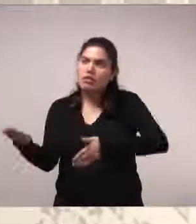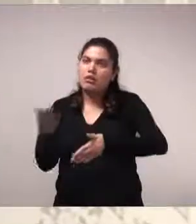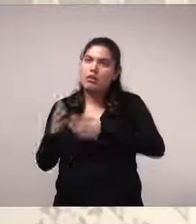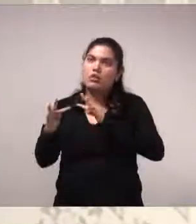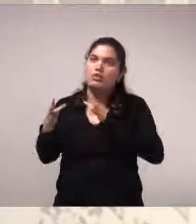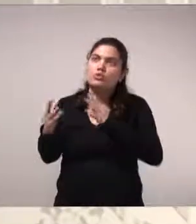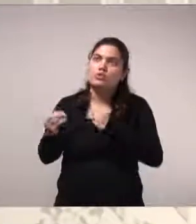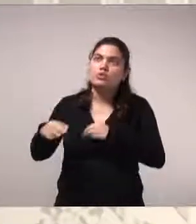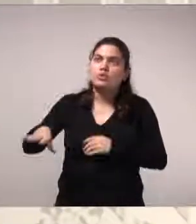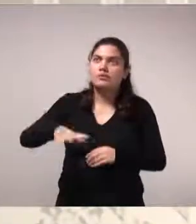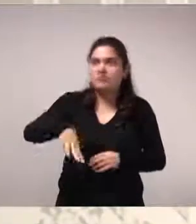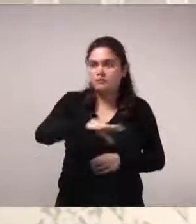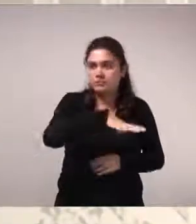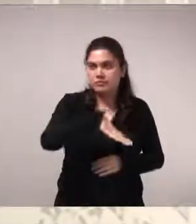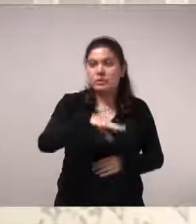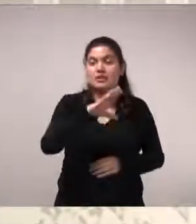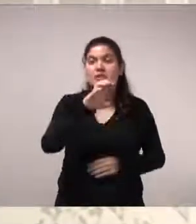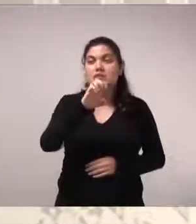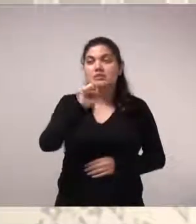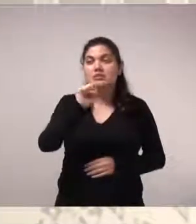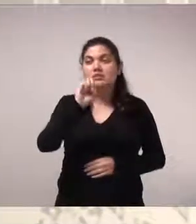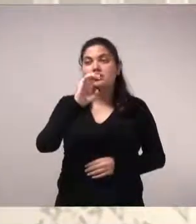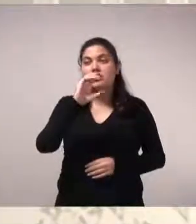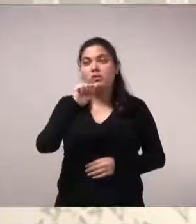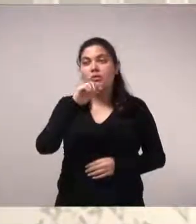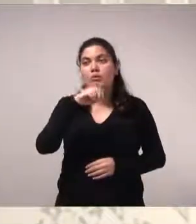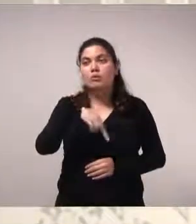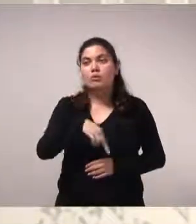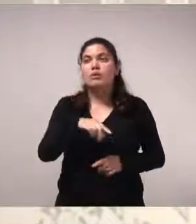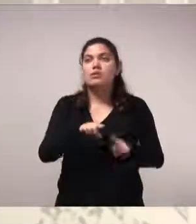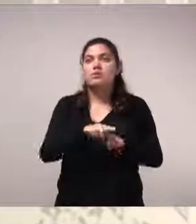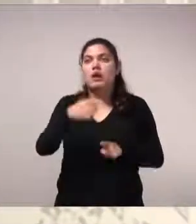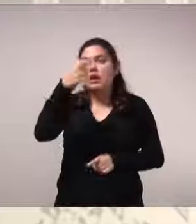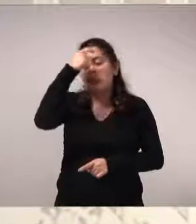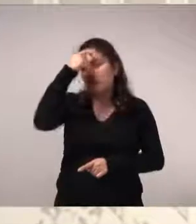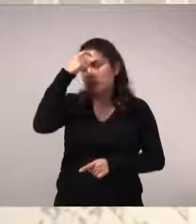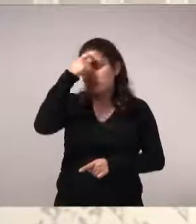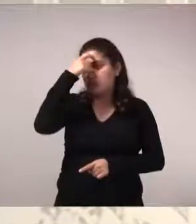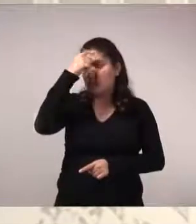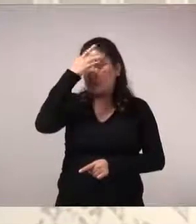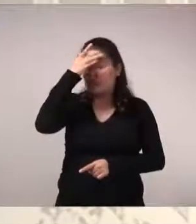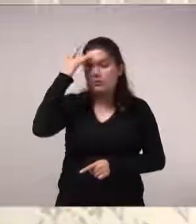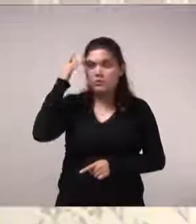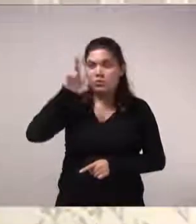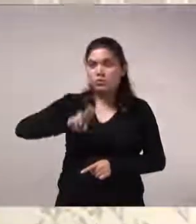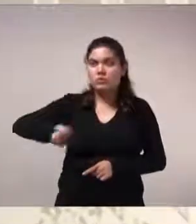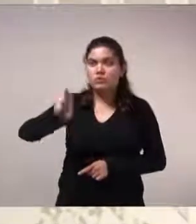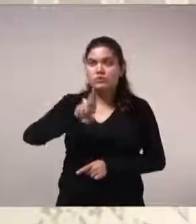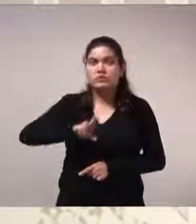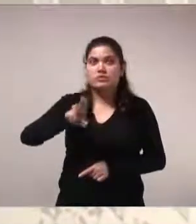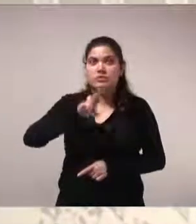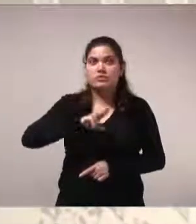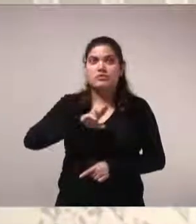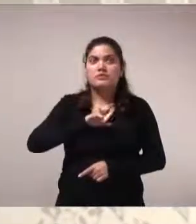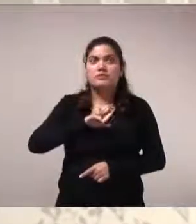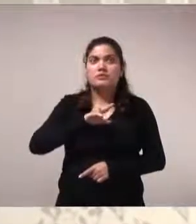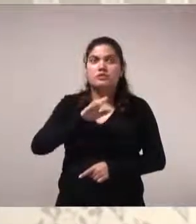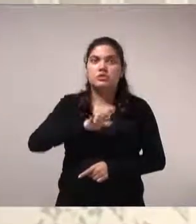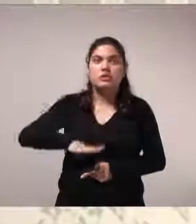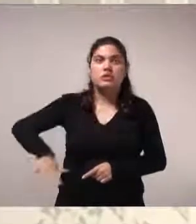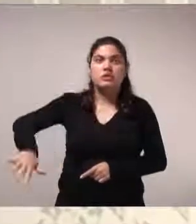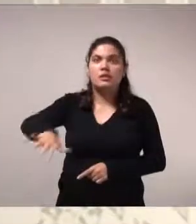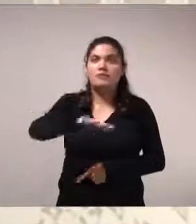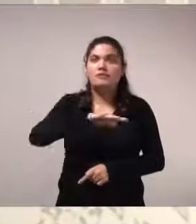Da SECOM, que faz a propaganda, a divulgação, a conscientização. E os usuários, que estão aqui no uso geral.